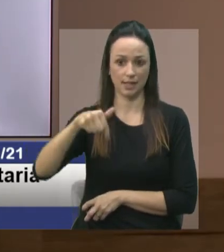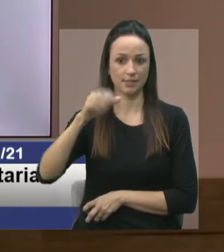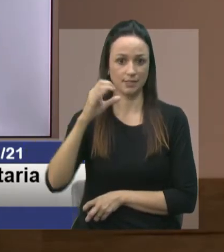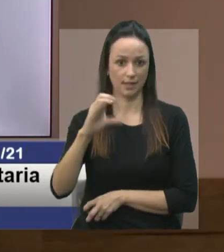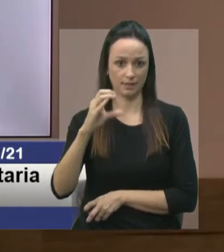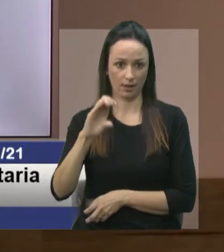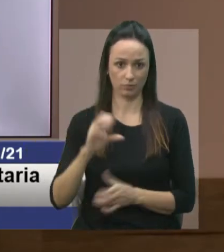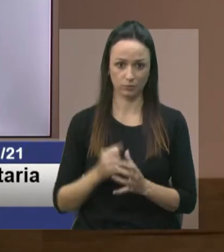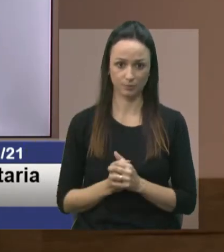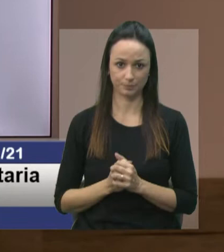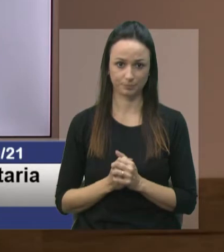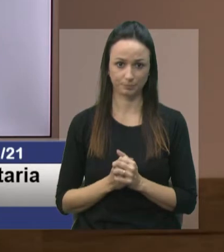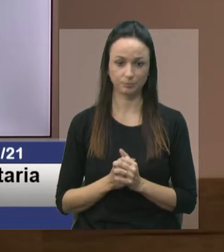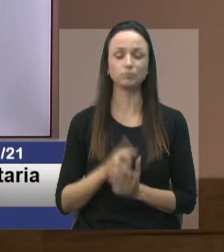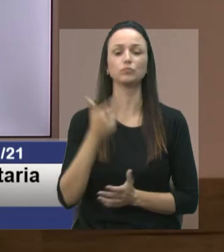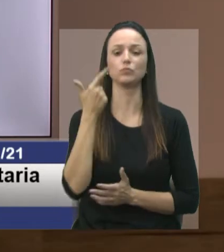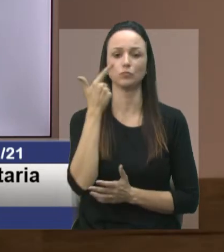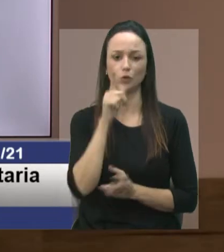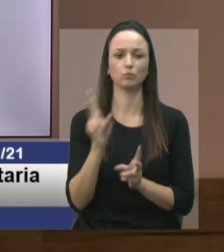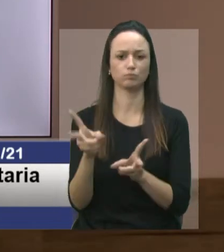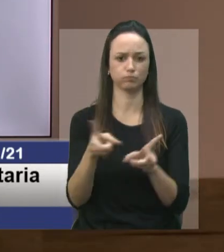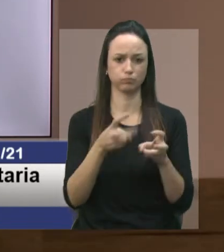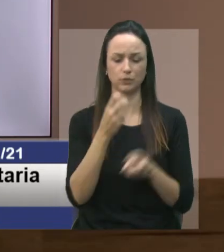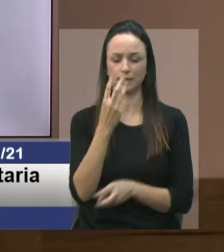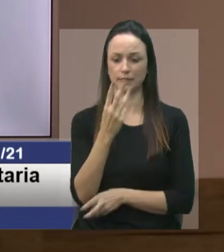R$ 305.513.651,97. E arrecadamos